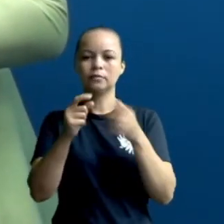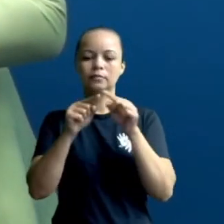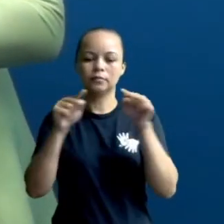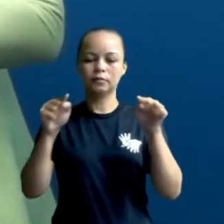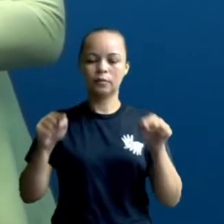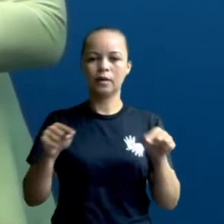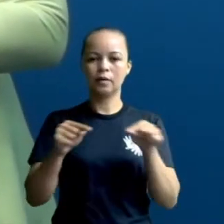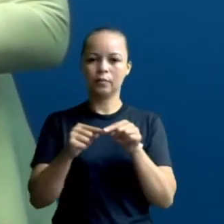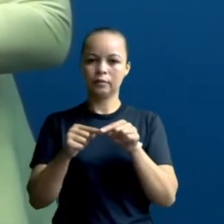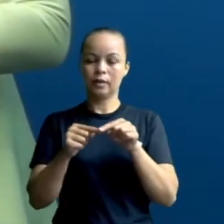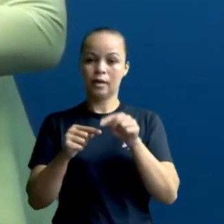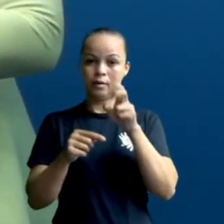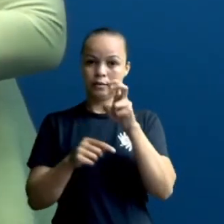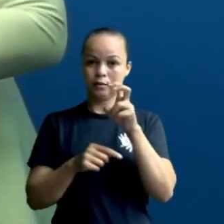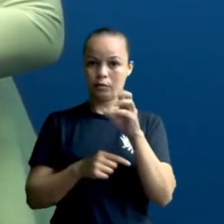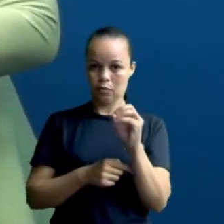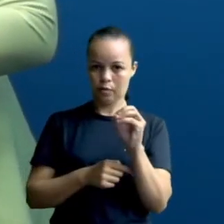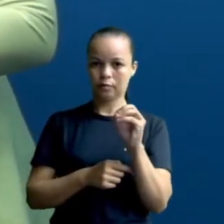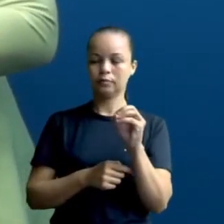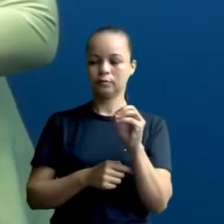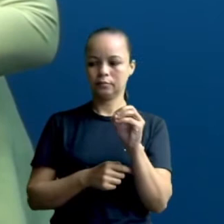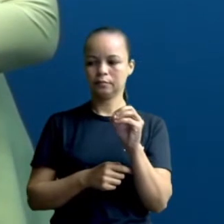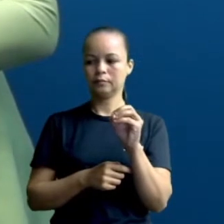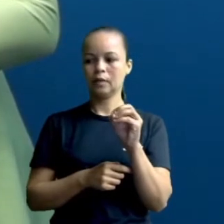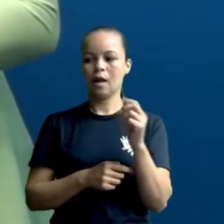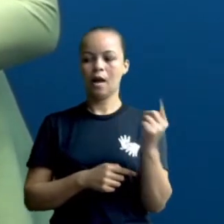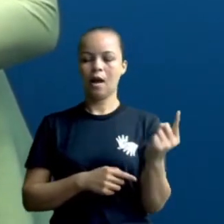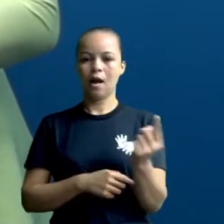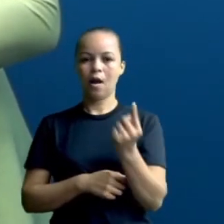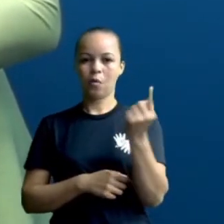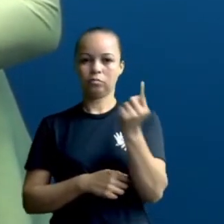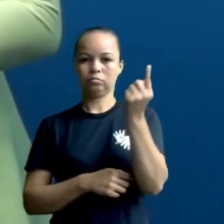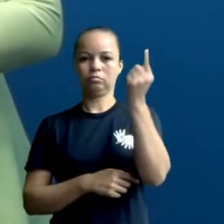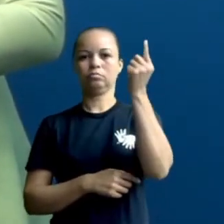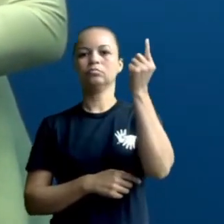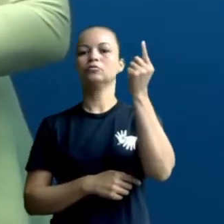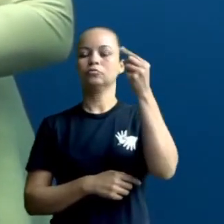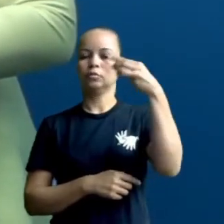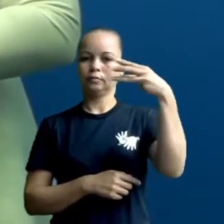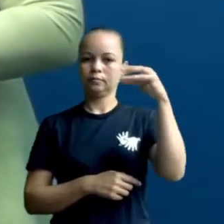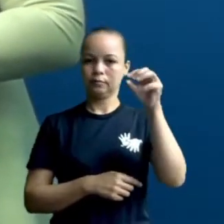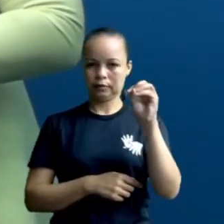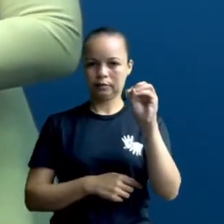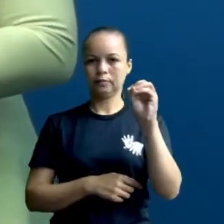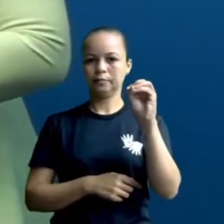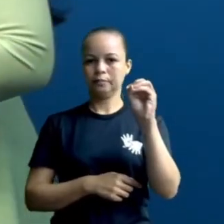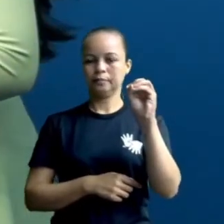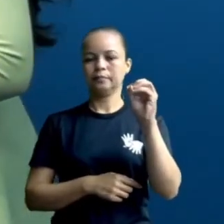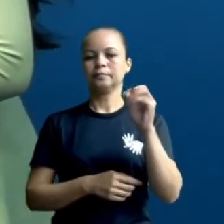retângulo é 50, a altura do retângulo é 30.